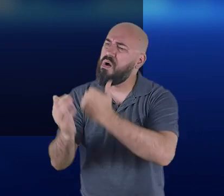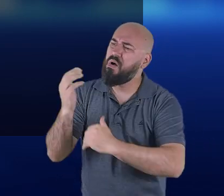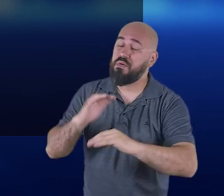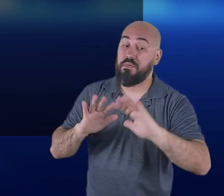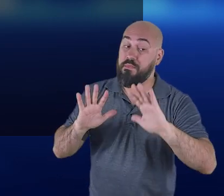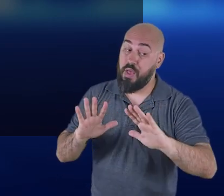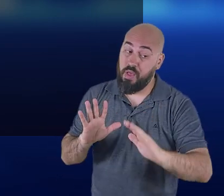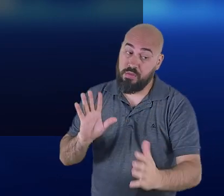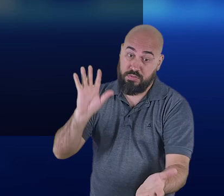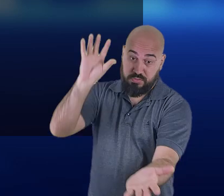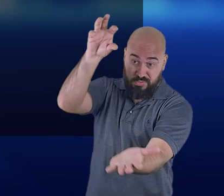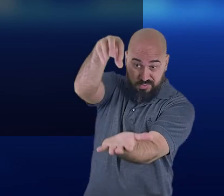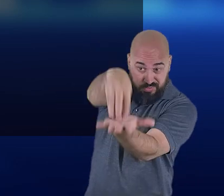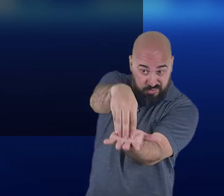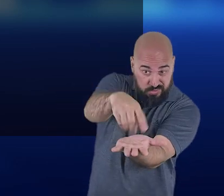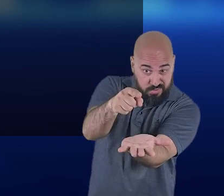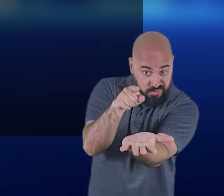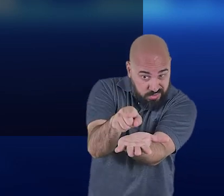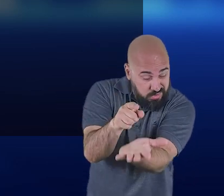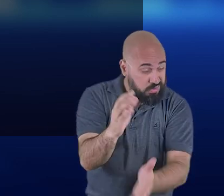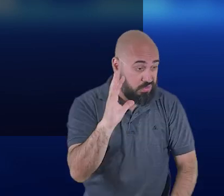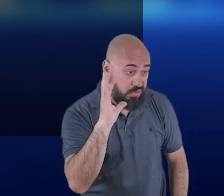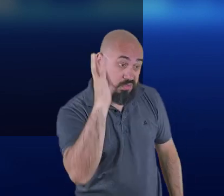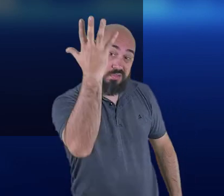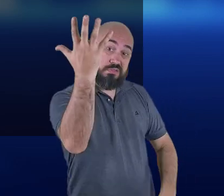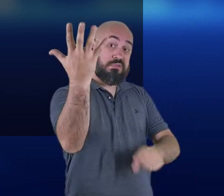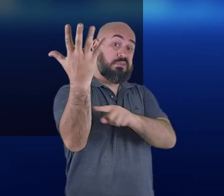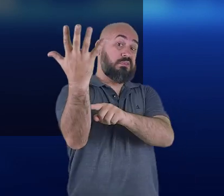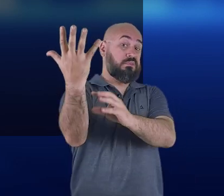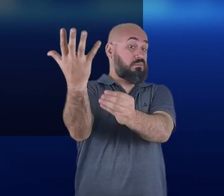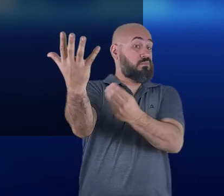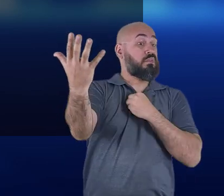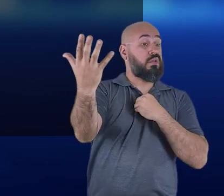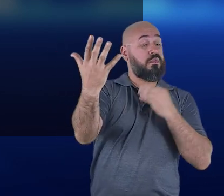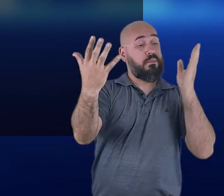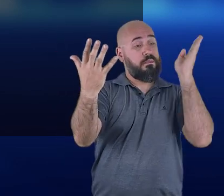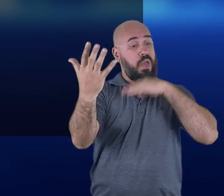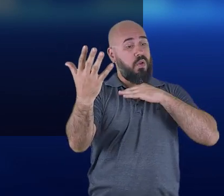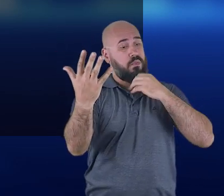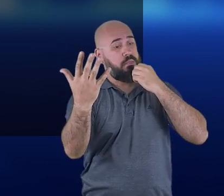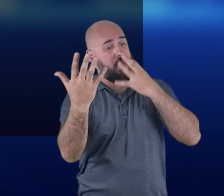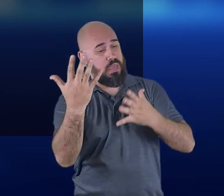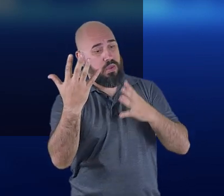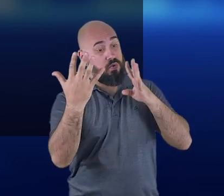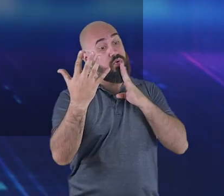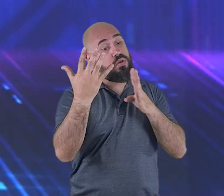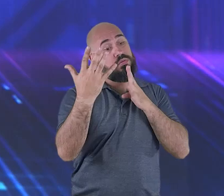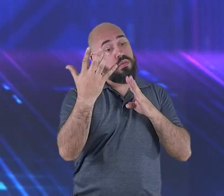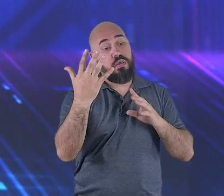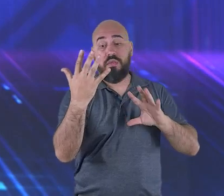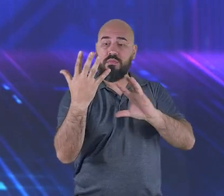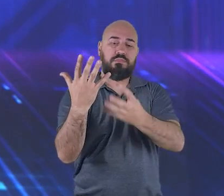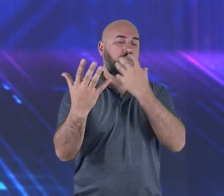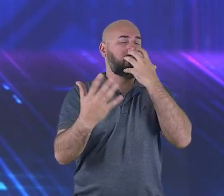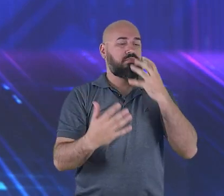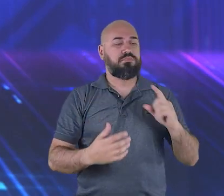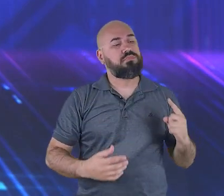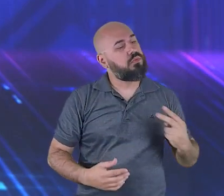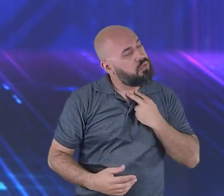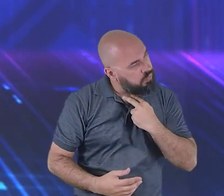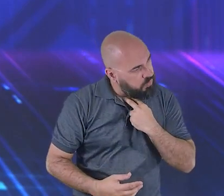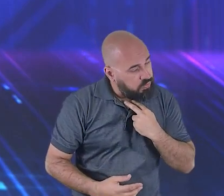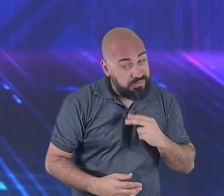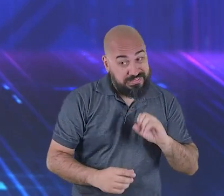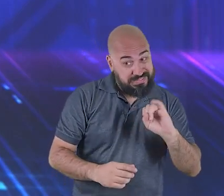mal não comerás, porque no dia em que dela comeres, certamente morrerás. Deus está